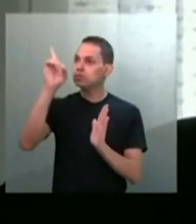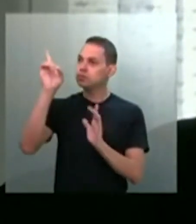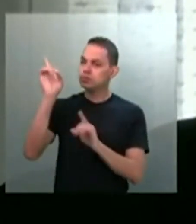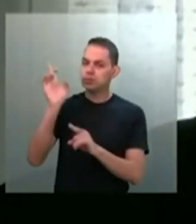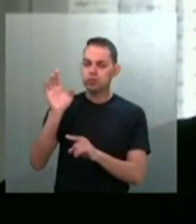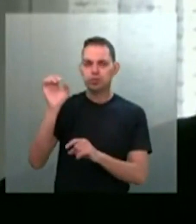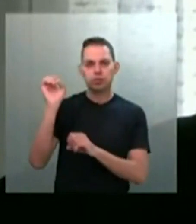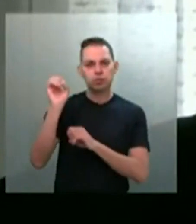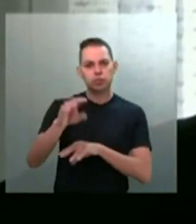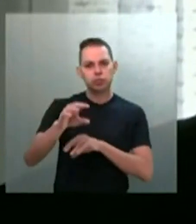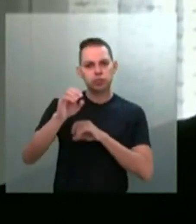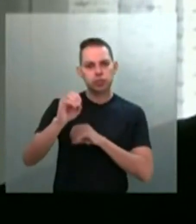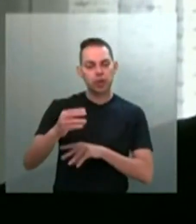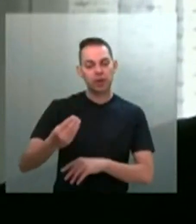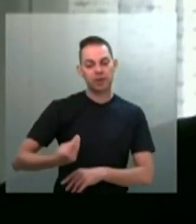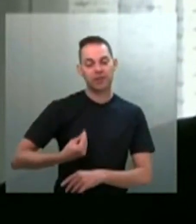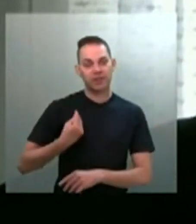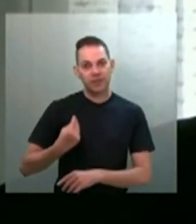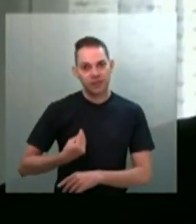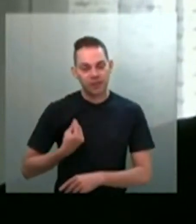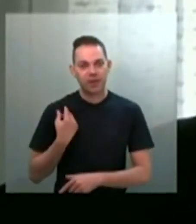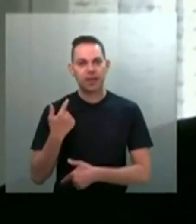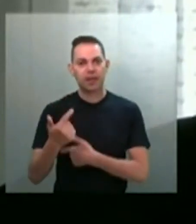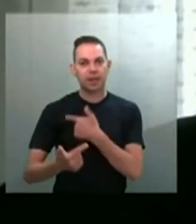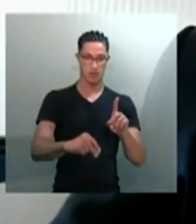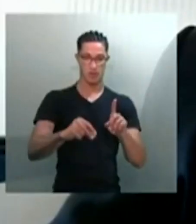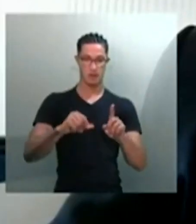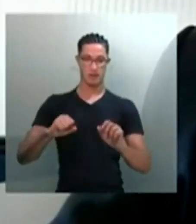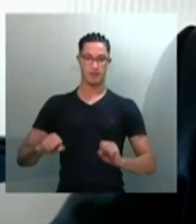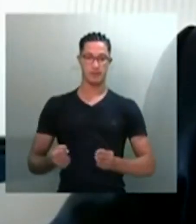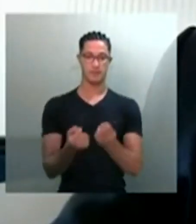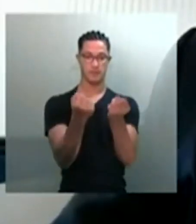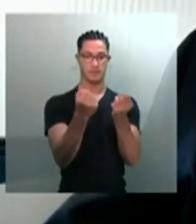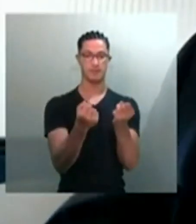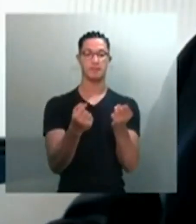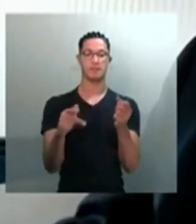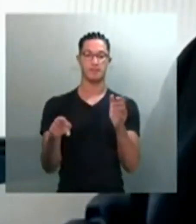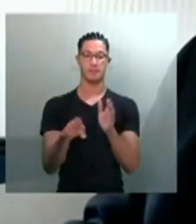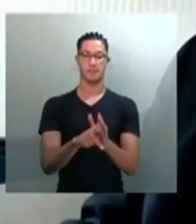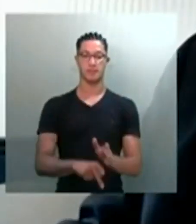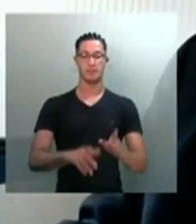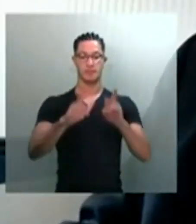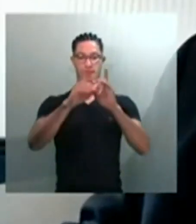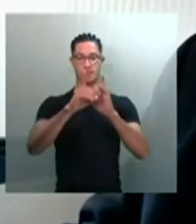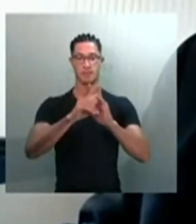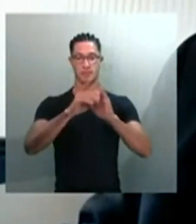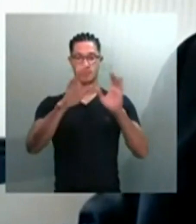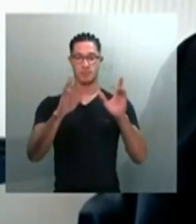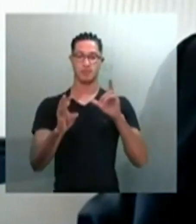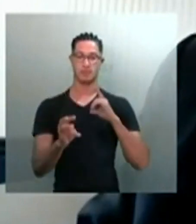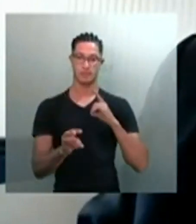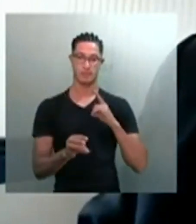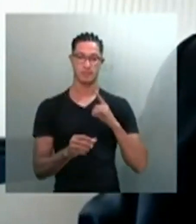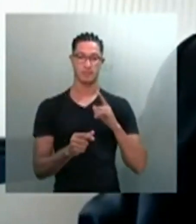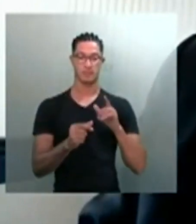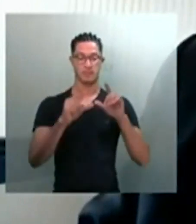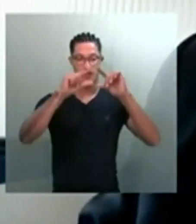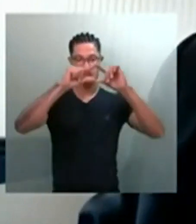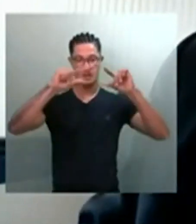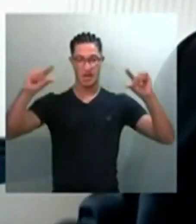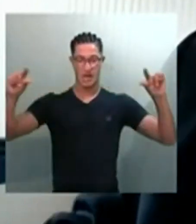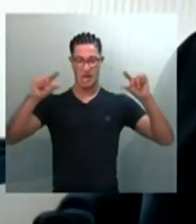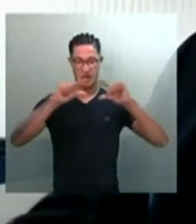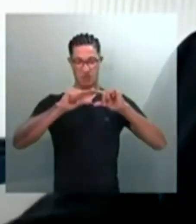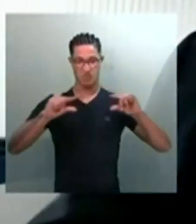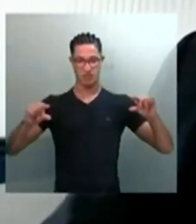a vida e ação episcopal do cardeal. Dom Joel Portela, secretário-geral da CNBB,